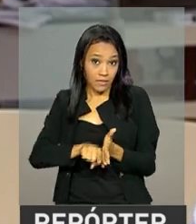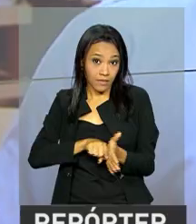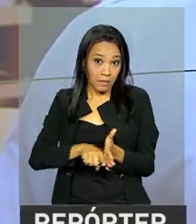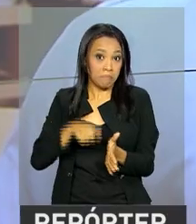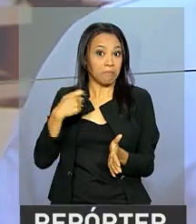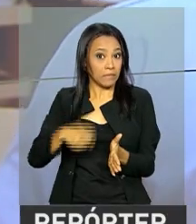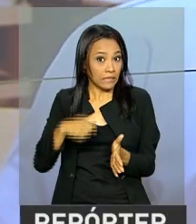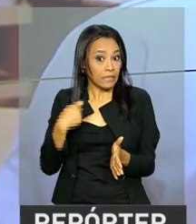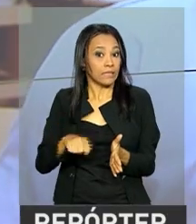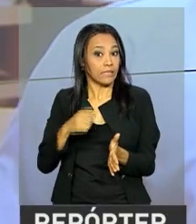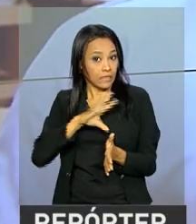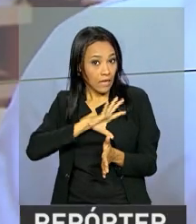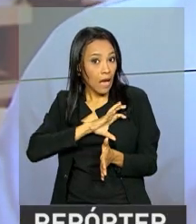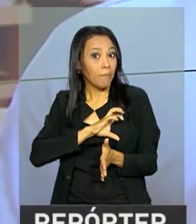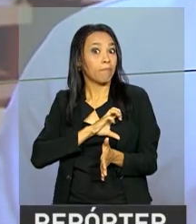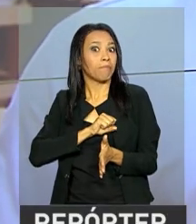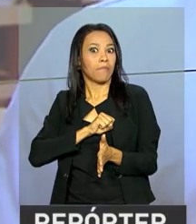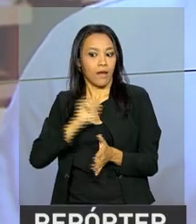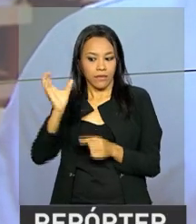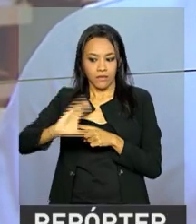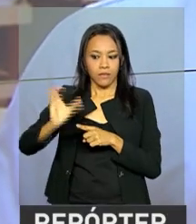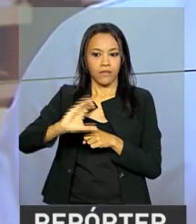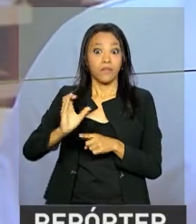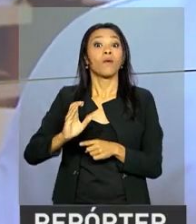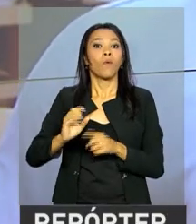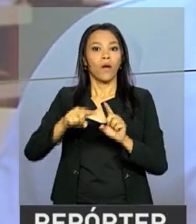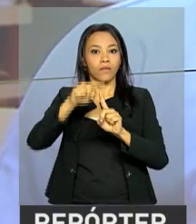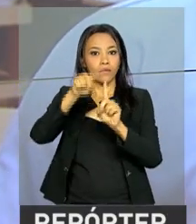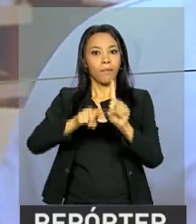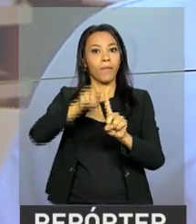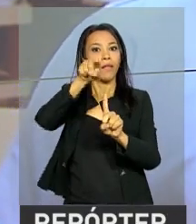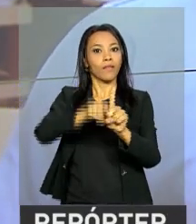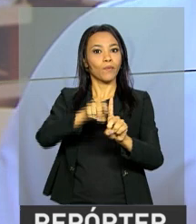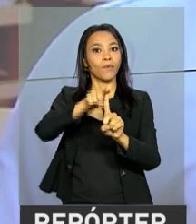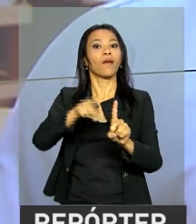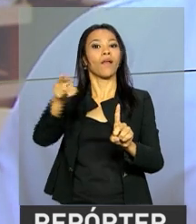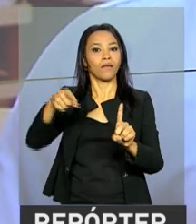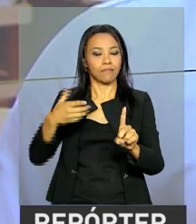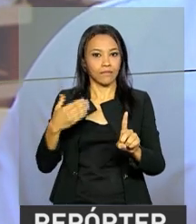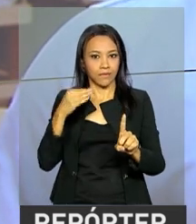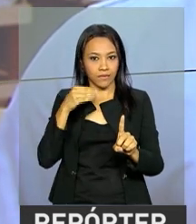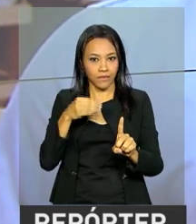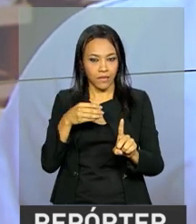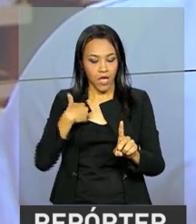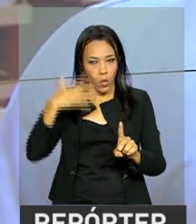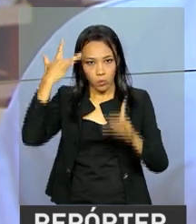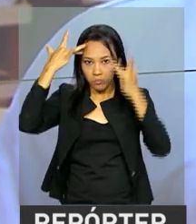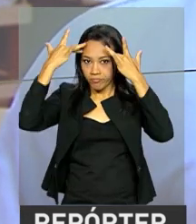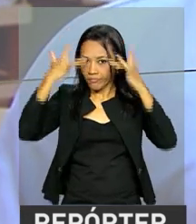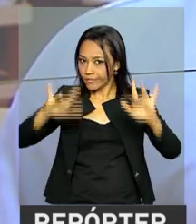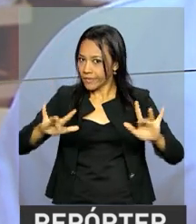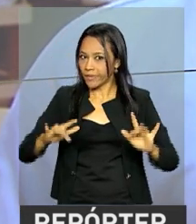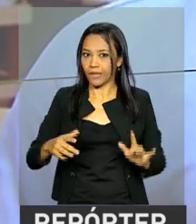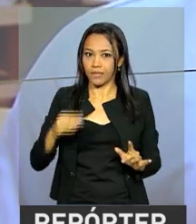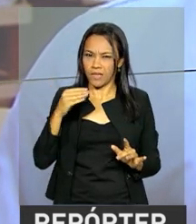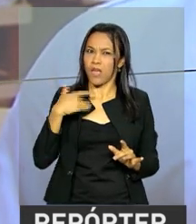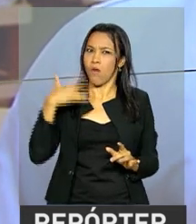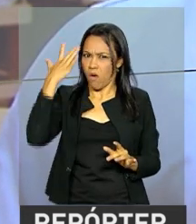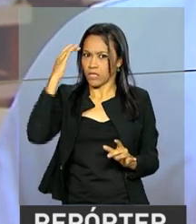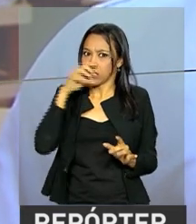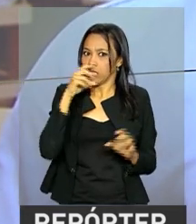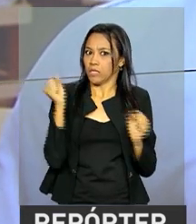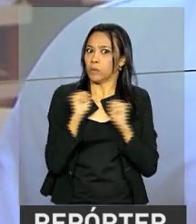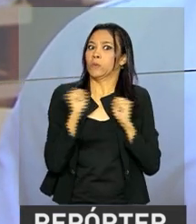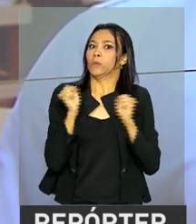mesmo muito amor a ciência Chuta aí quanto que é a média das temperaturas por lá ó eu não faço a menor ideia mas imagino que seja bem